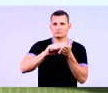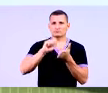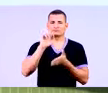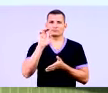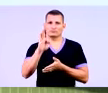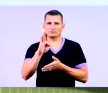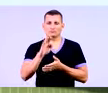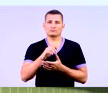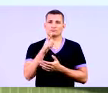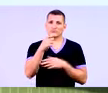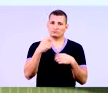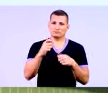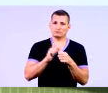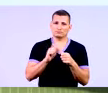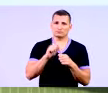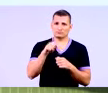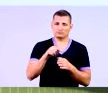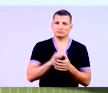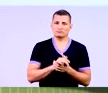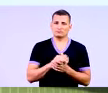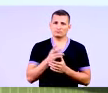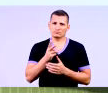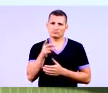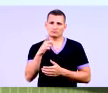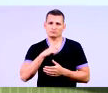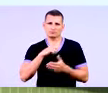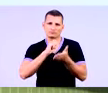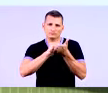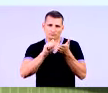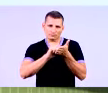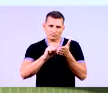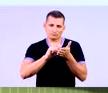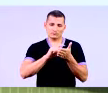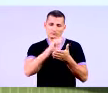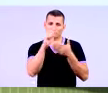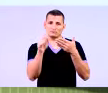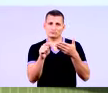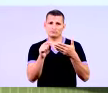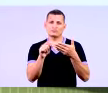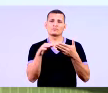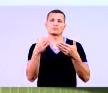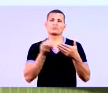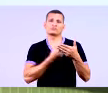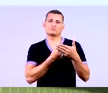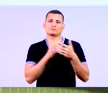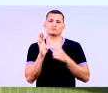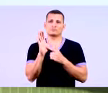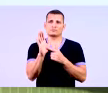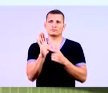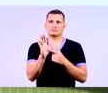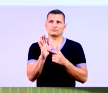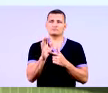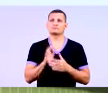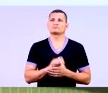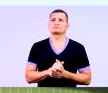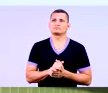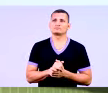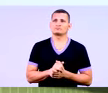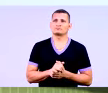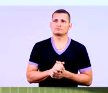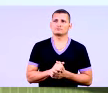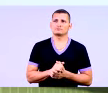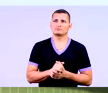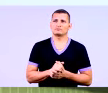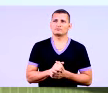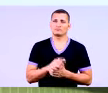que você precisa fazer cada vez que tiver um escreva a morte na frente qual é o número que vai aparecer ou seja você vai